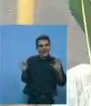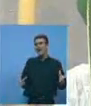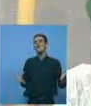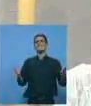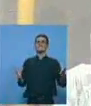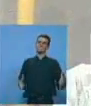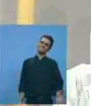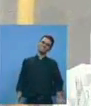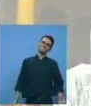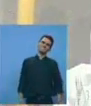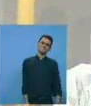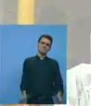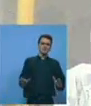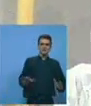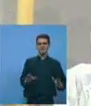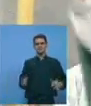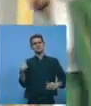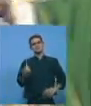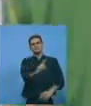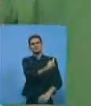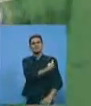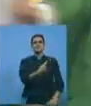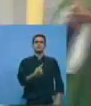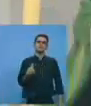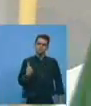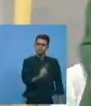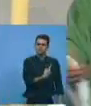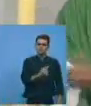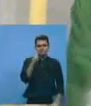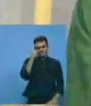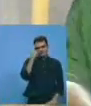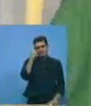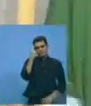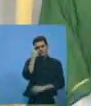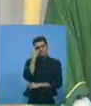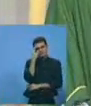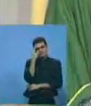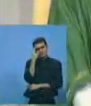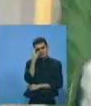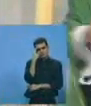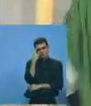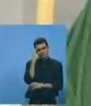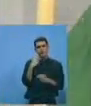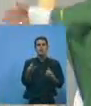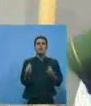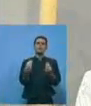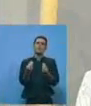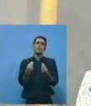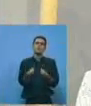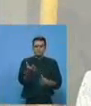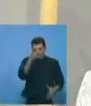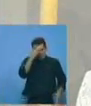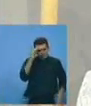Às vezes a gente fica pensando, meu Deus, como é que pode aquelas pessoas viveram fisicamente com Jesus, estavam do lado